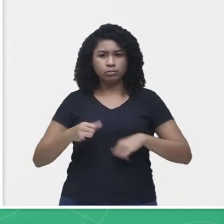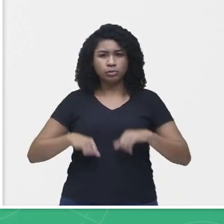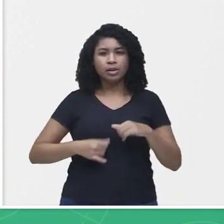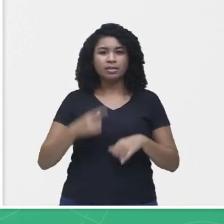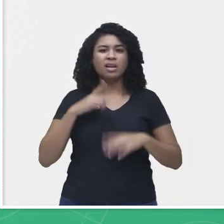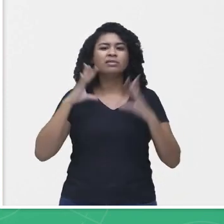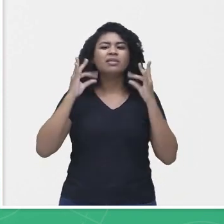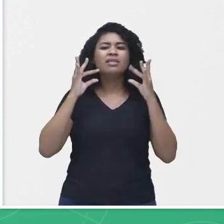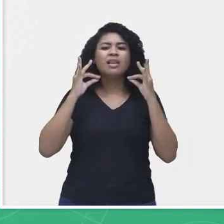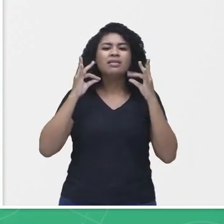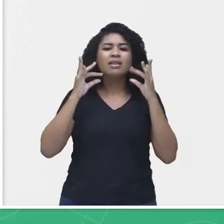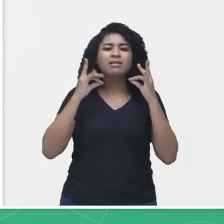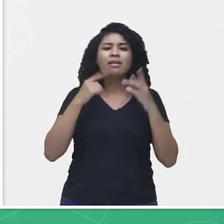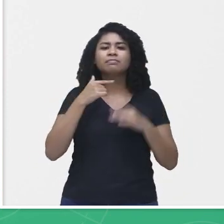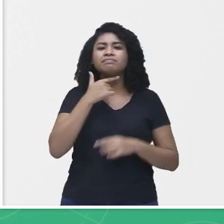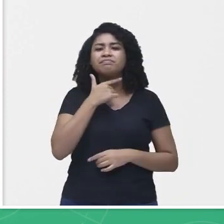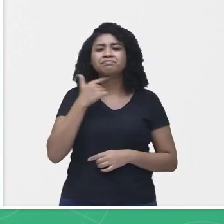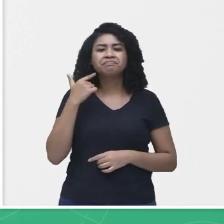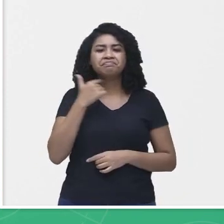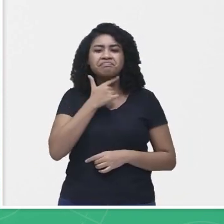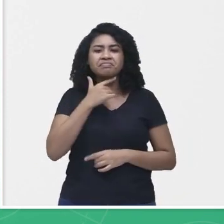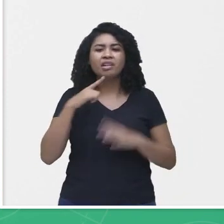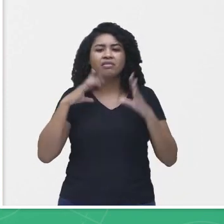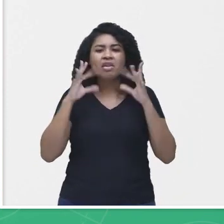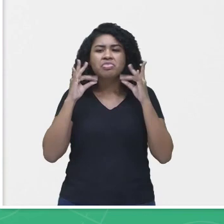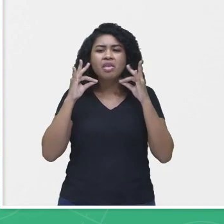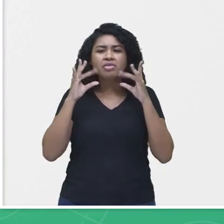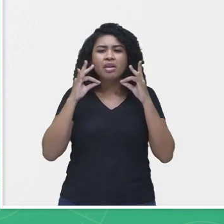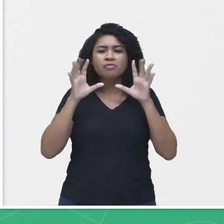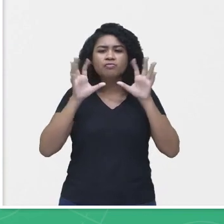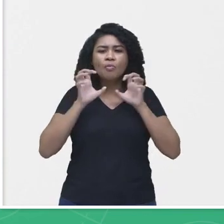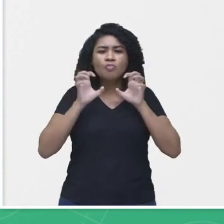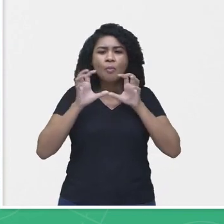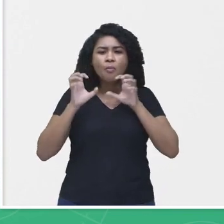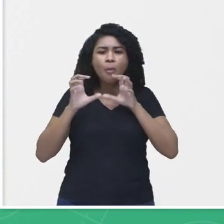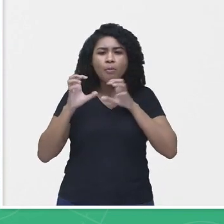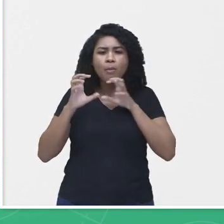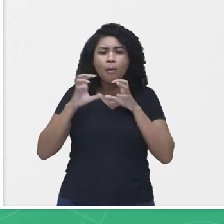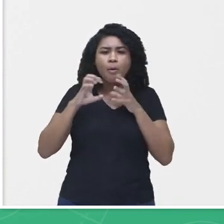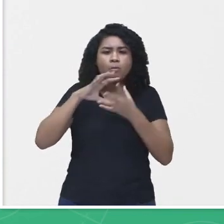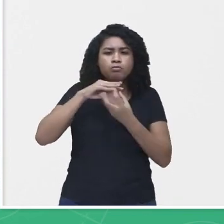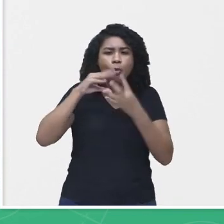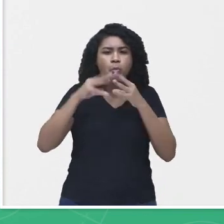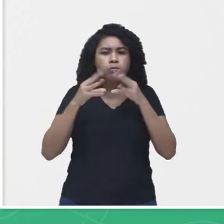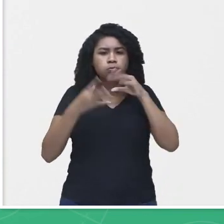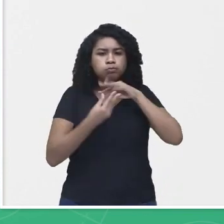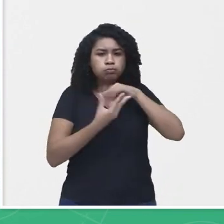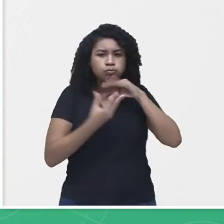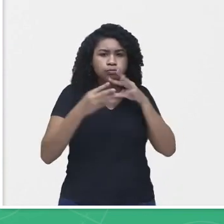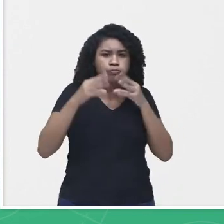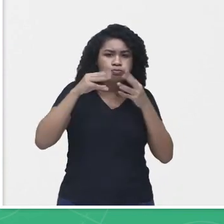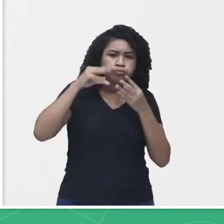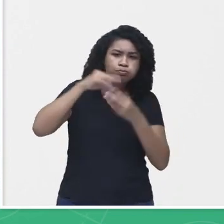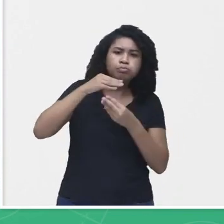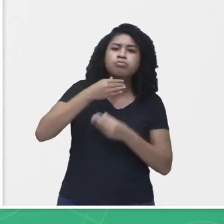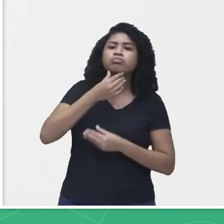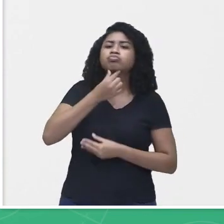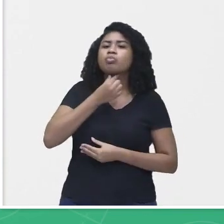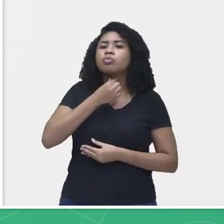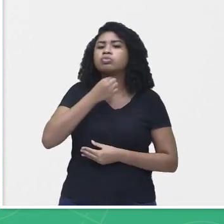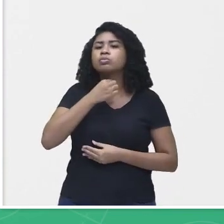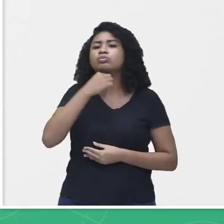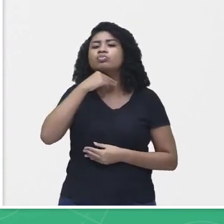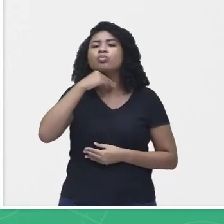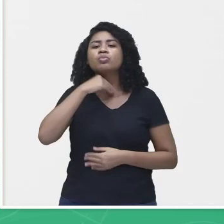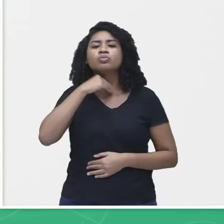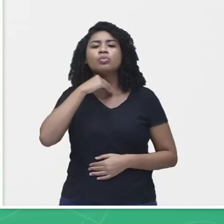a pitialina, que já começa a absorção dos nutrientes por meio das glândulas salivares, que produzem aí a saliva,